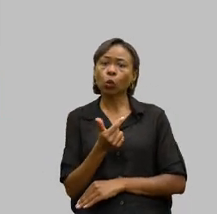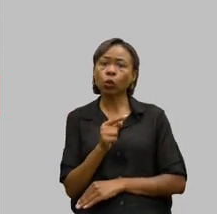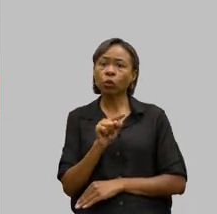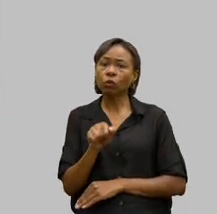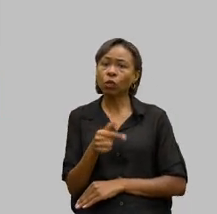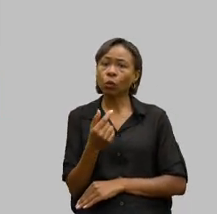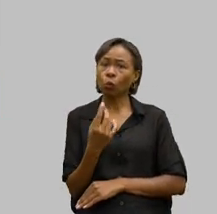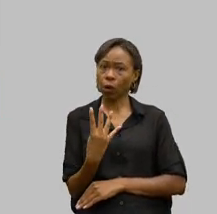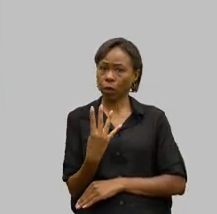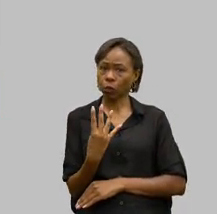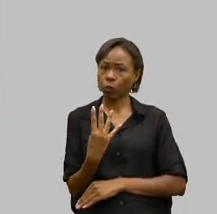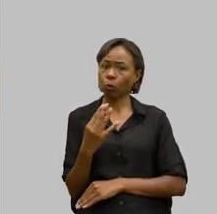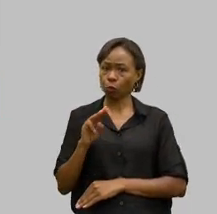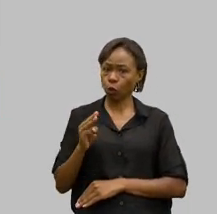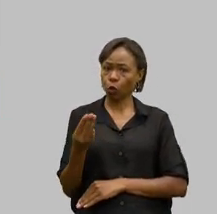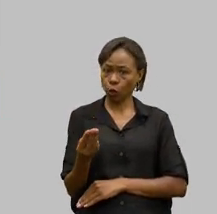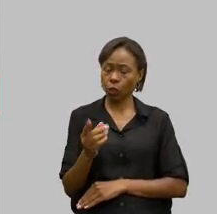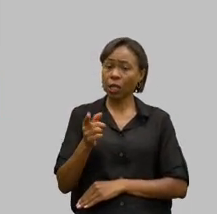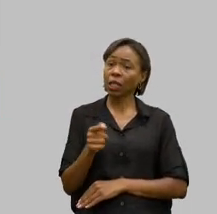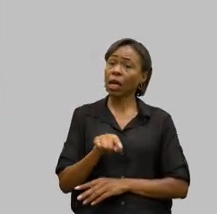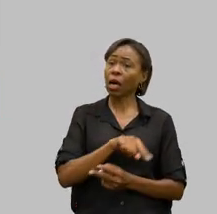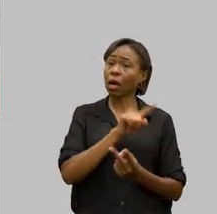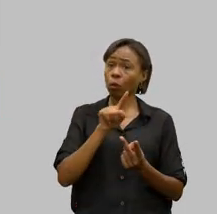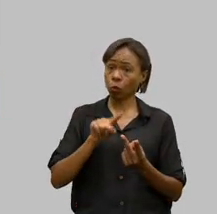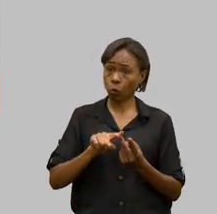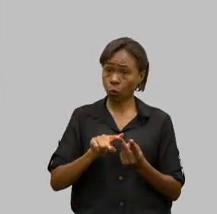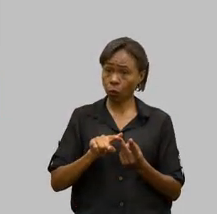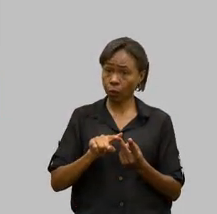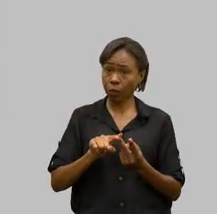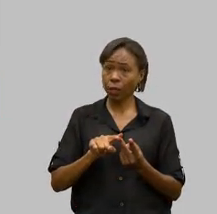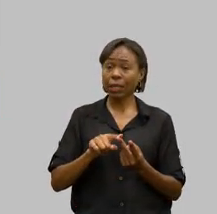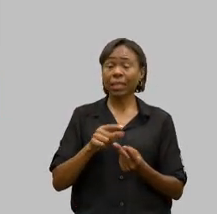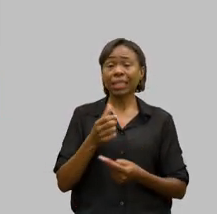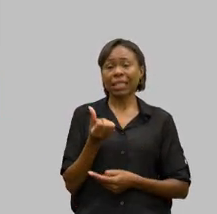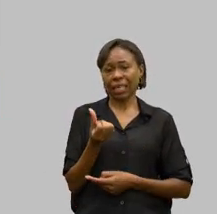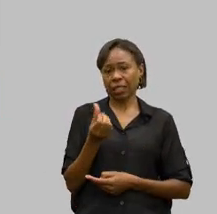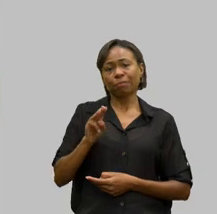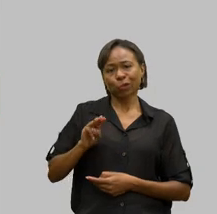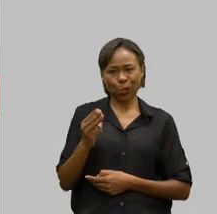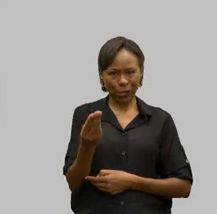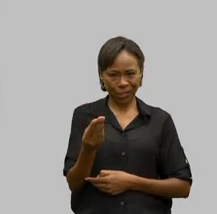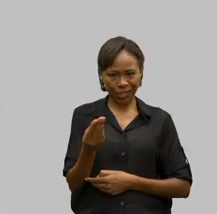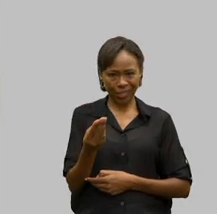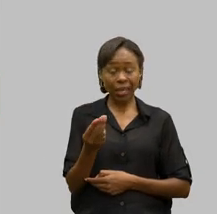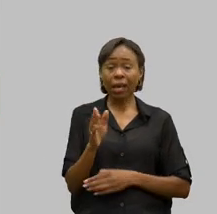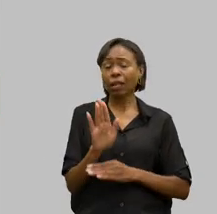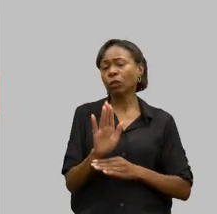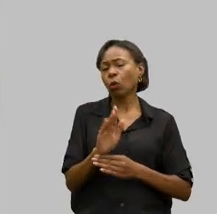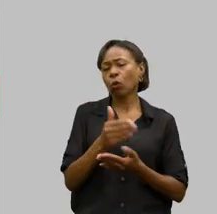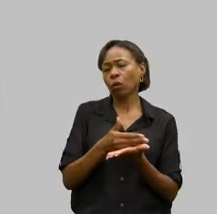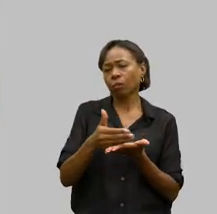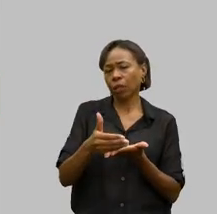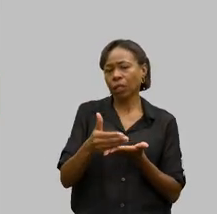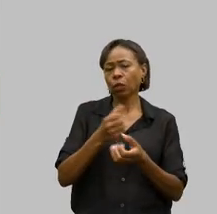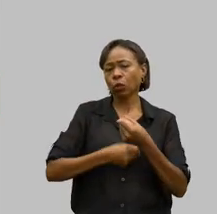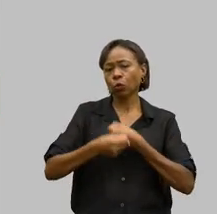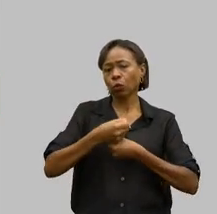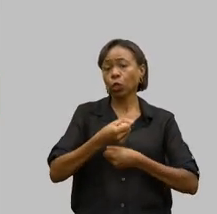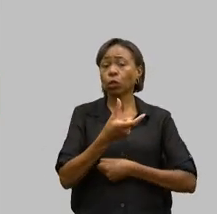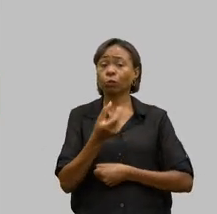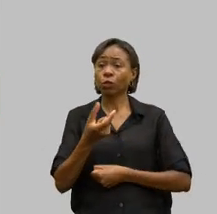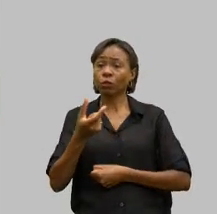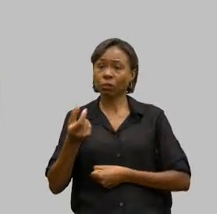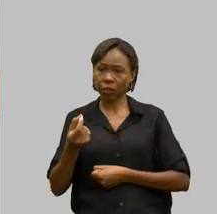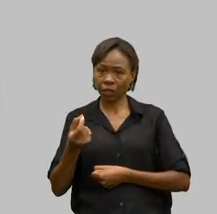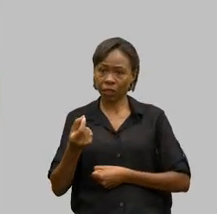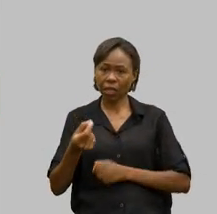milhões e, na Unimontes, um investimento de 6 milhões. Lembrando que essa assistência começa a partir de 2020, porque antes não tinha, com